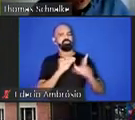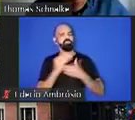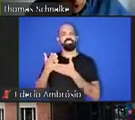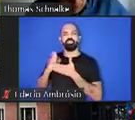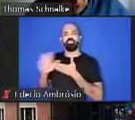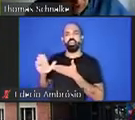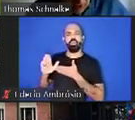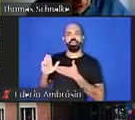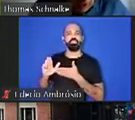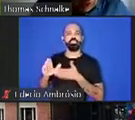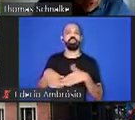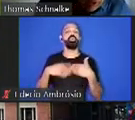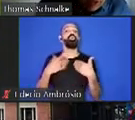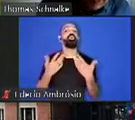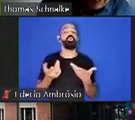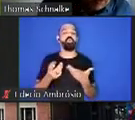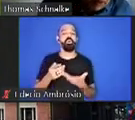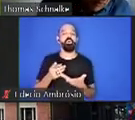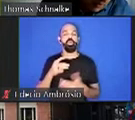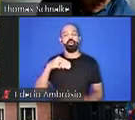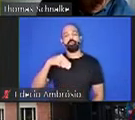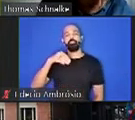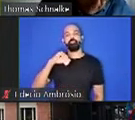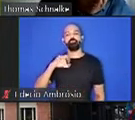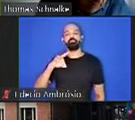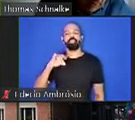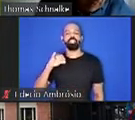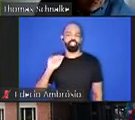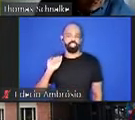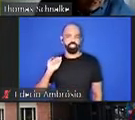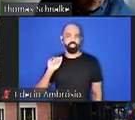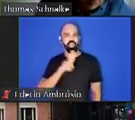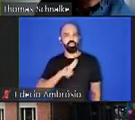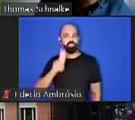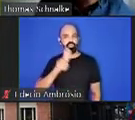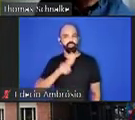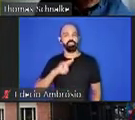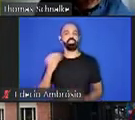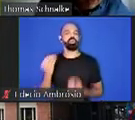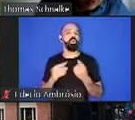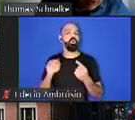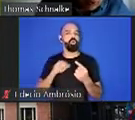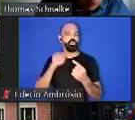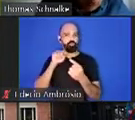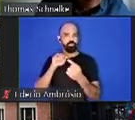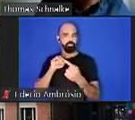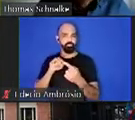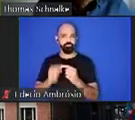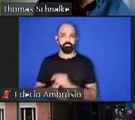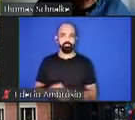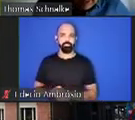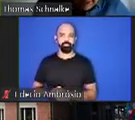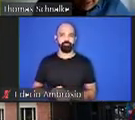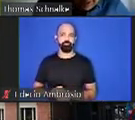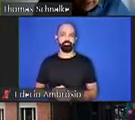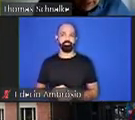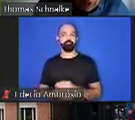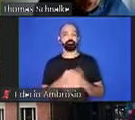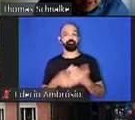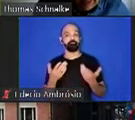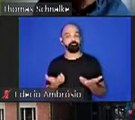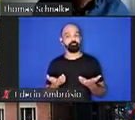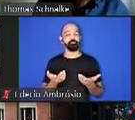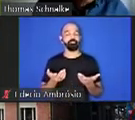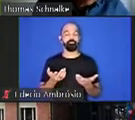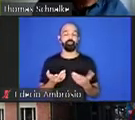mídia era utilizada naquela época e para que fins? E basicamente, por trás